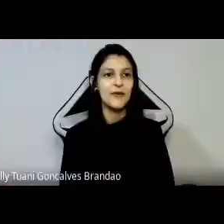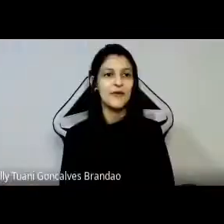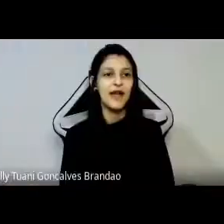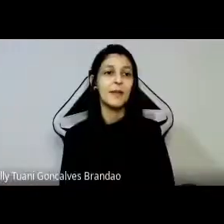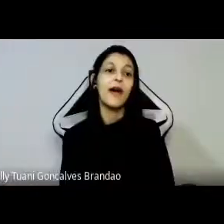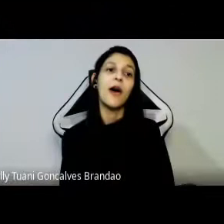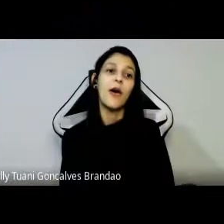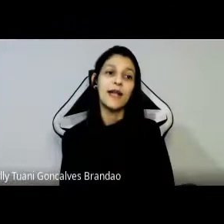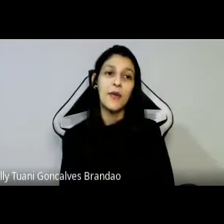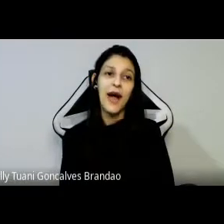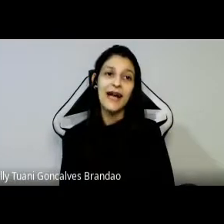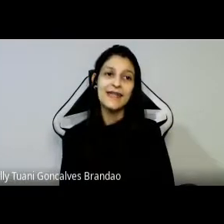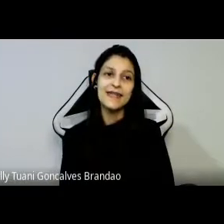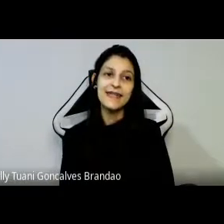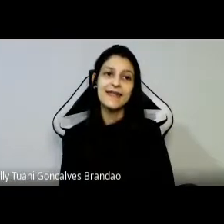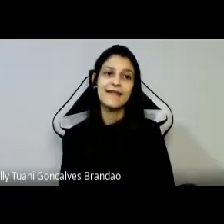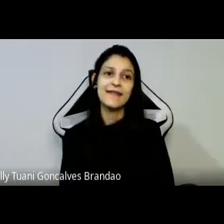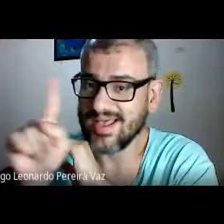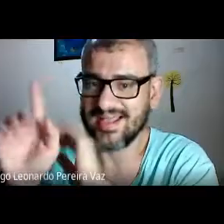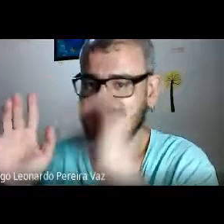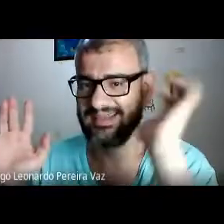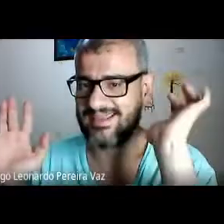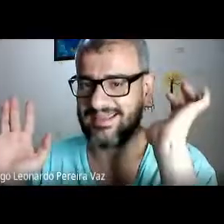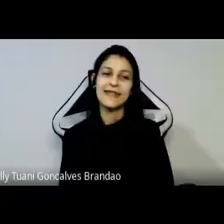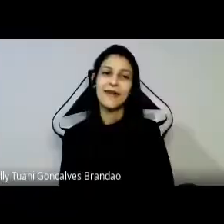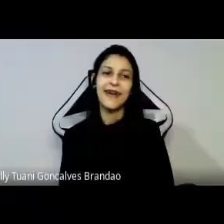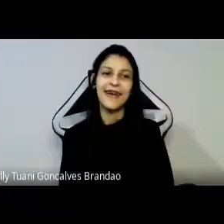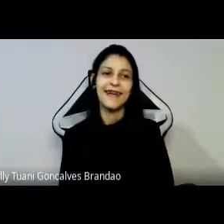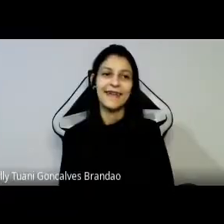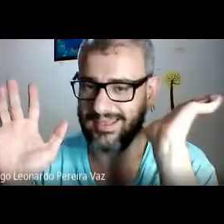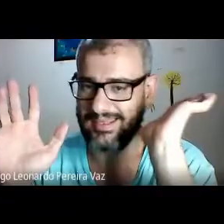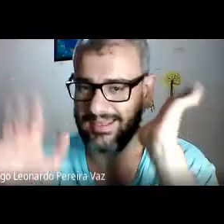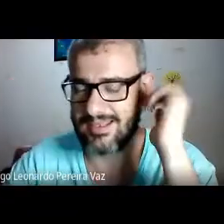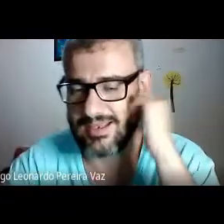Pois. Responde rápido. Olha, quase. Bela. Mas não é.